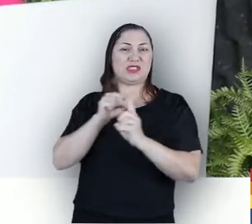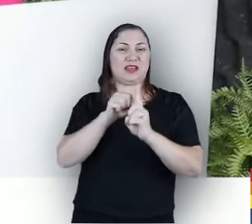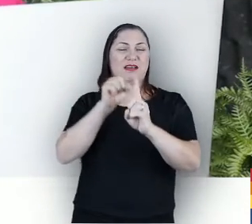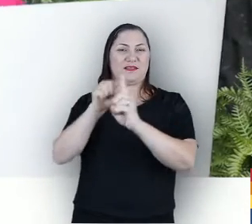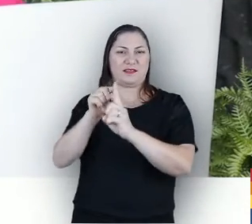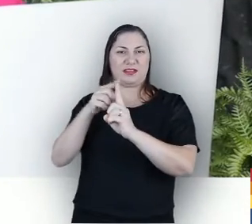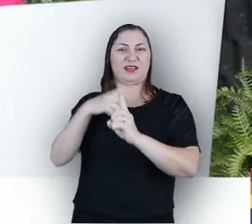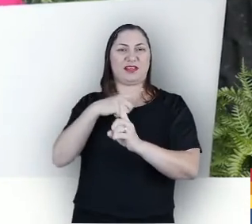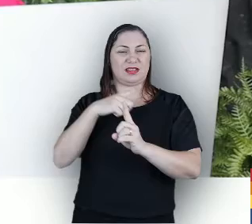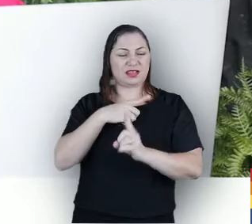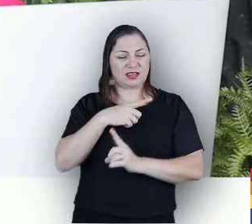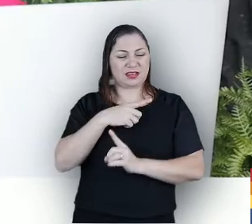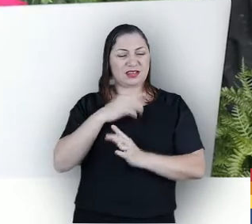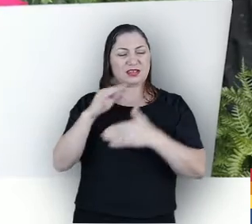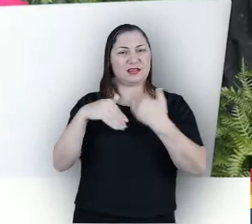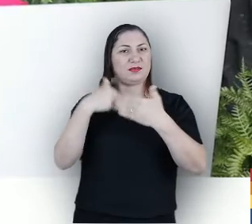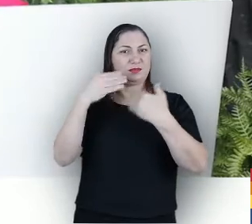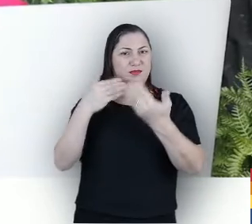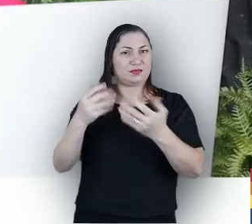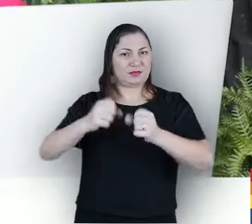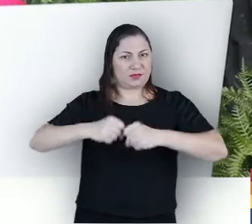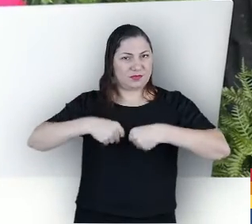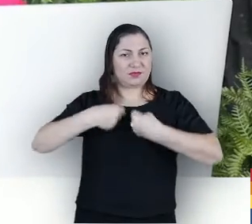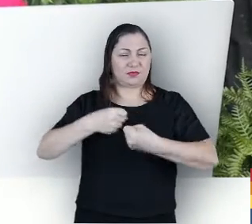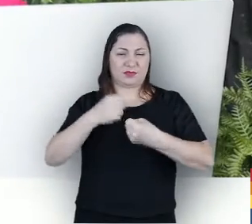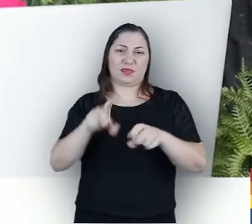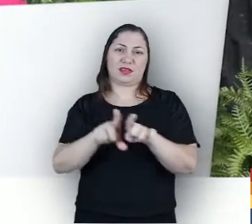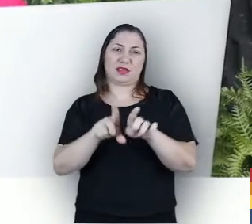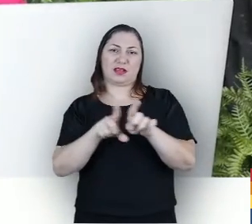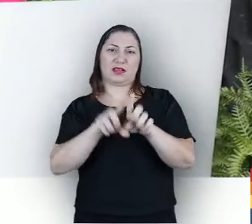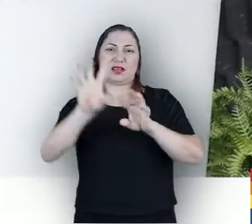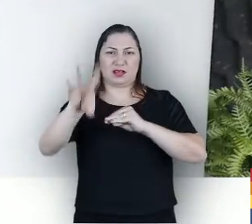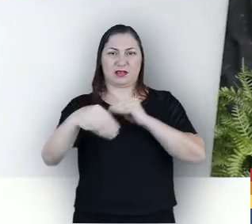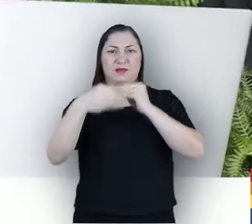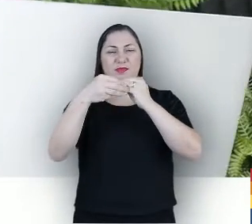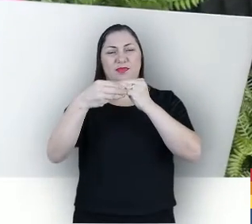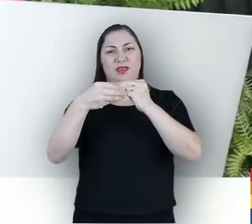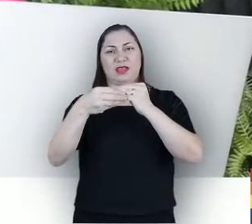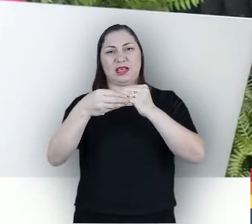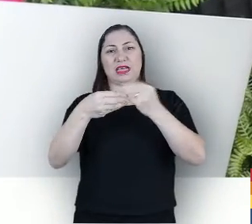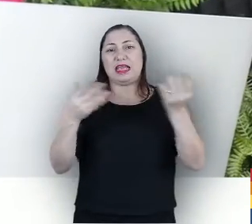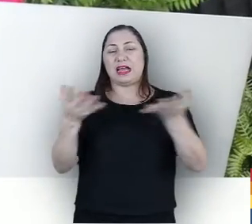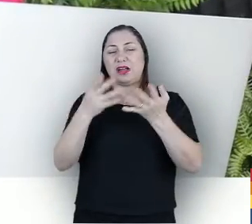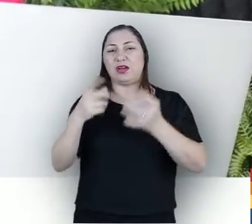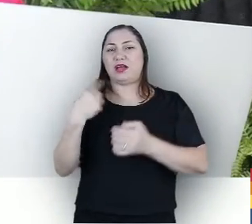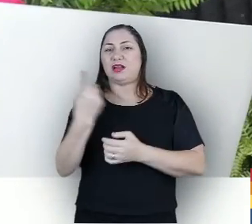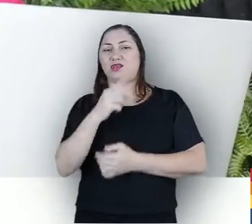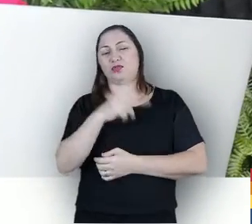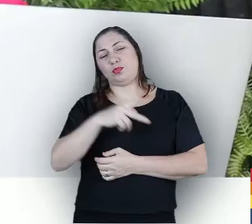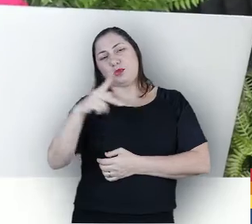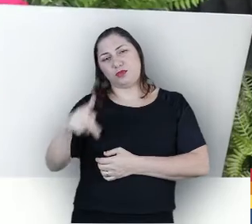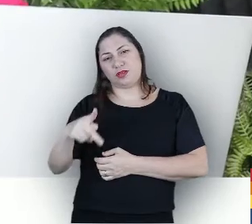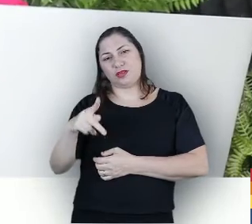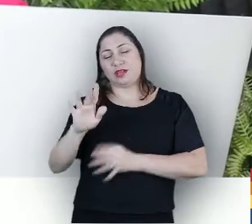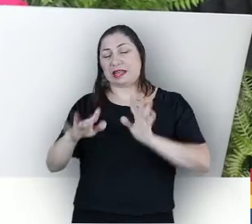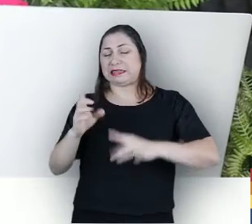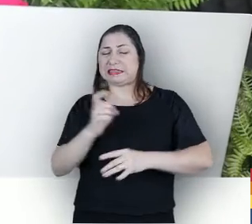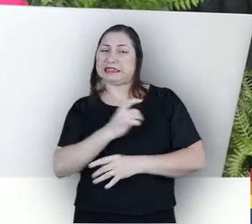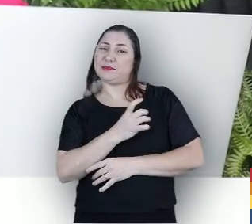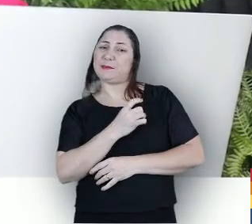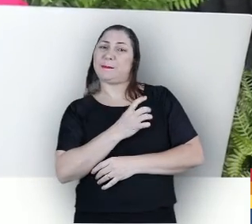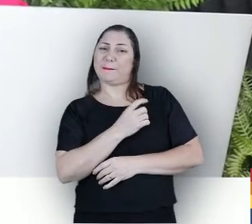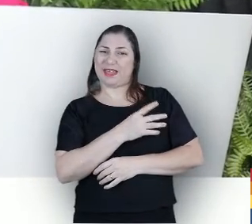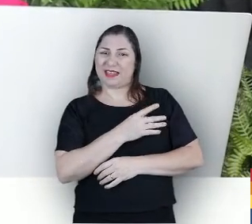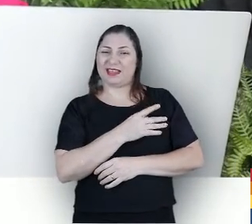da reformulação do ensino médio, desse currículo, né, do Estado, né, das modificações que tiveram, né. A gente sabe que